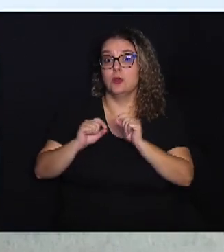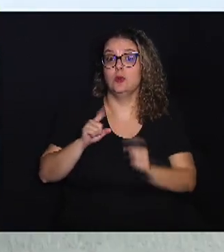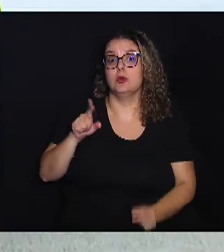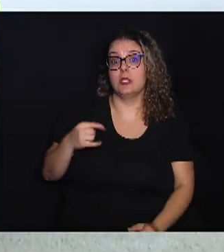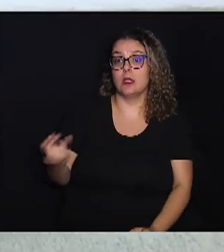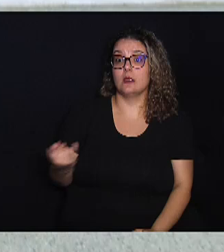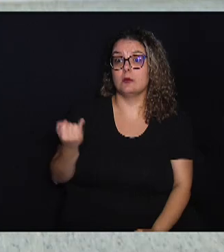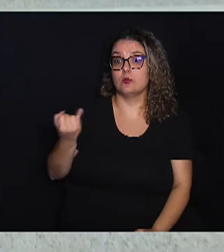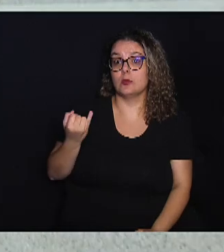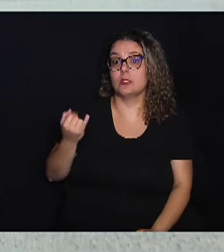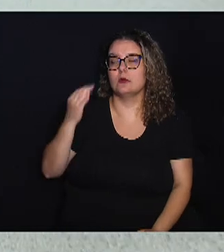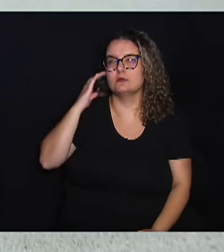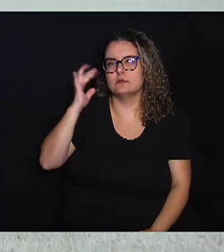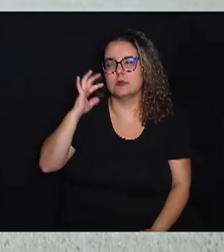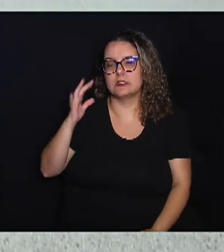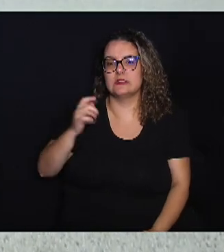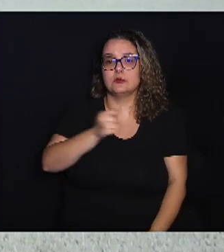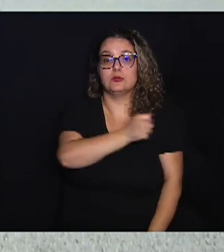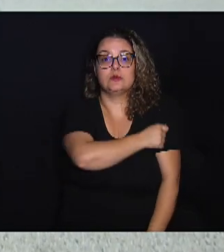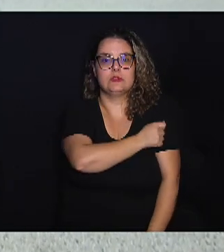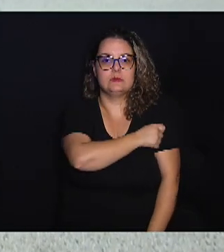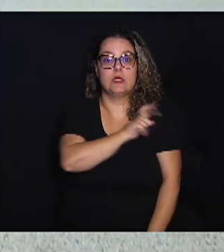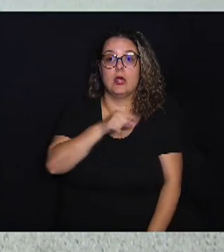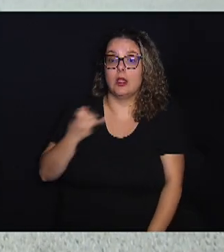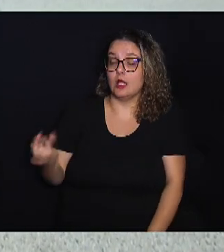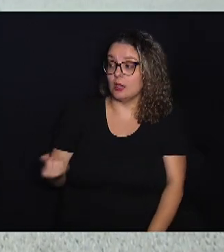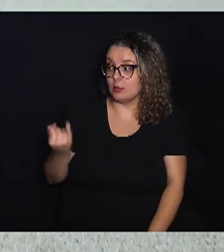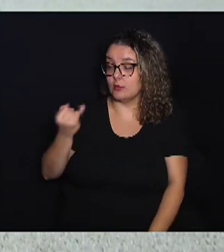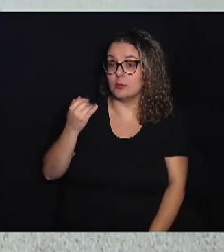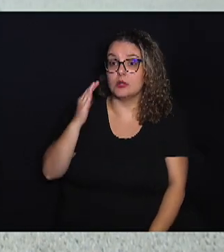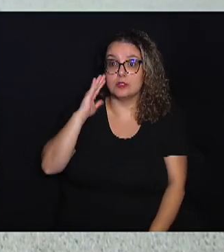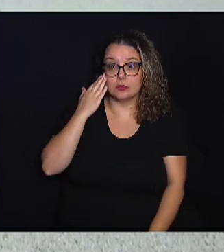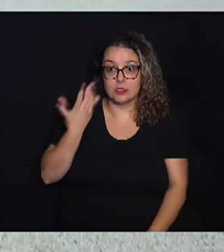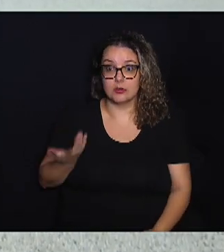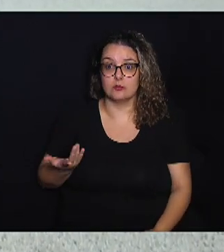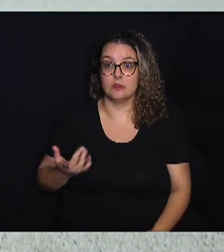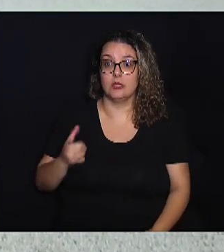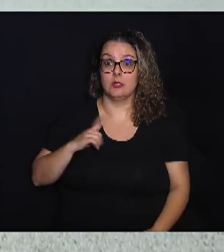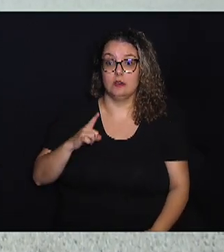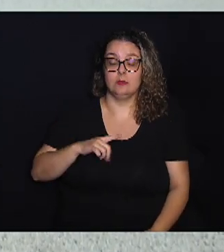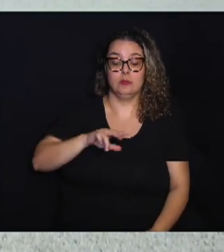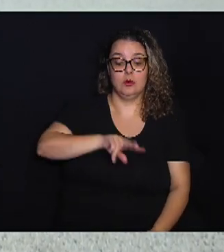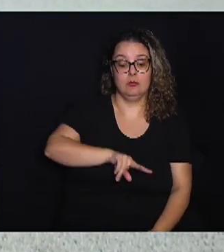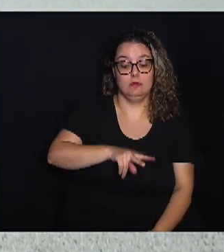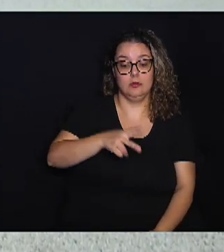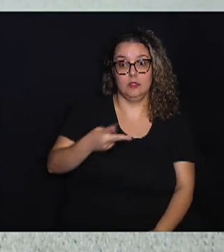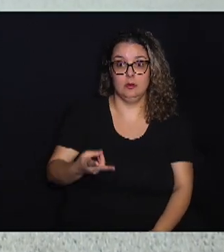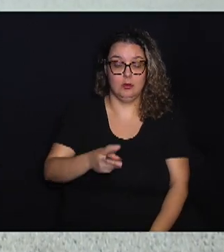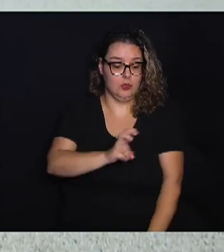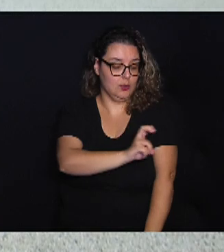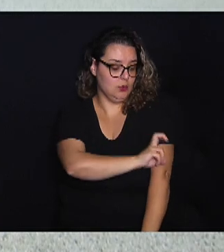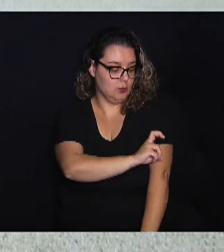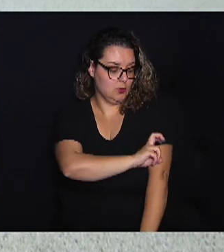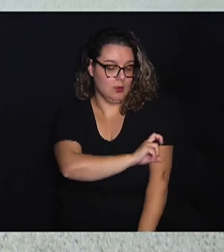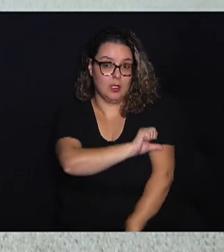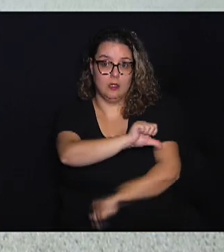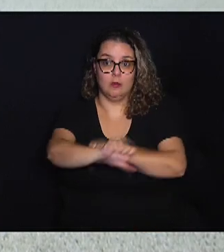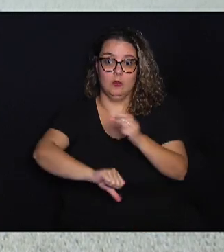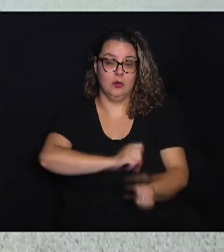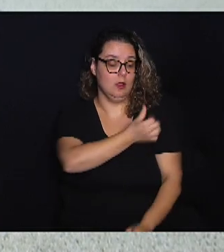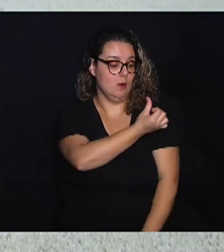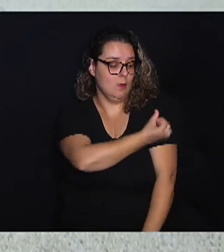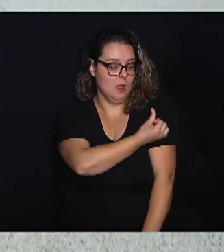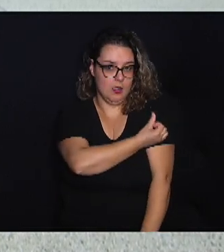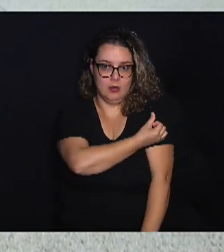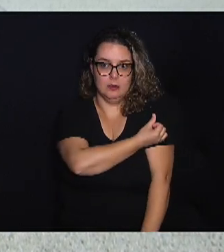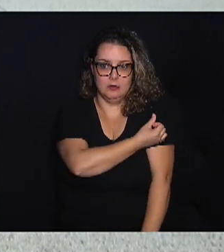primeiro, pensando nos alunos? É importante pensar que, tal qual existiu uma transição do 5º para o 6º ano, passando do fundamental